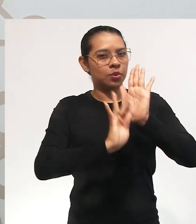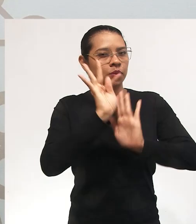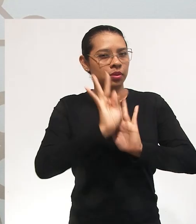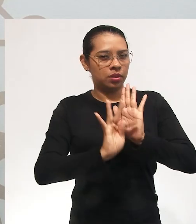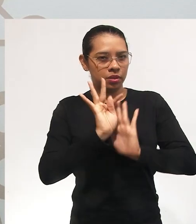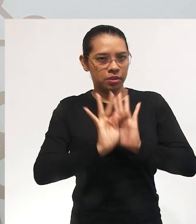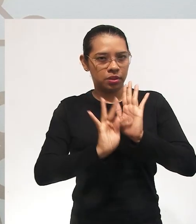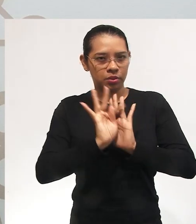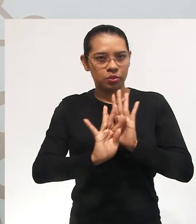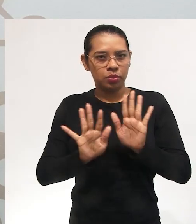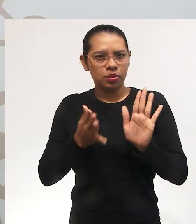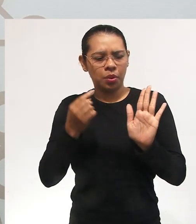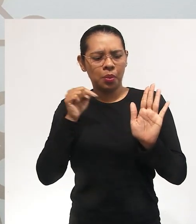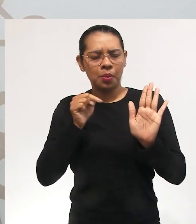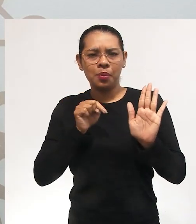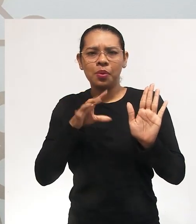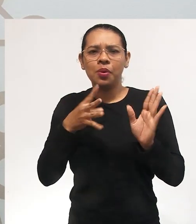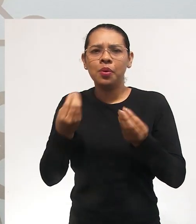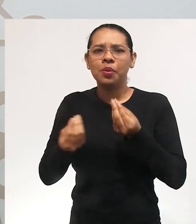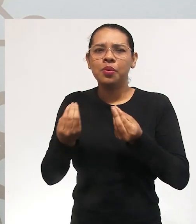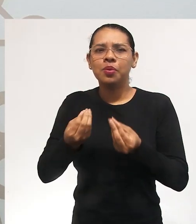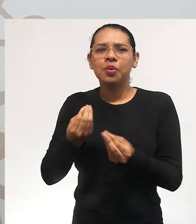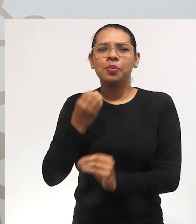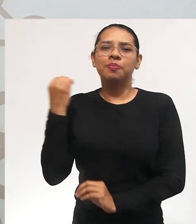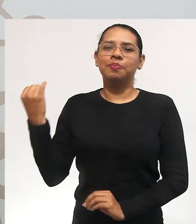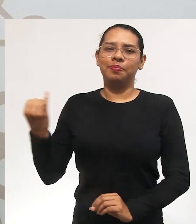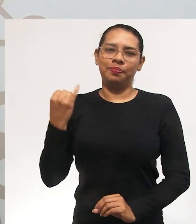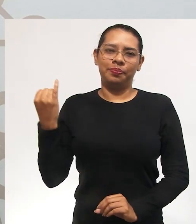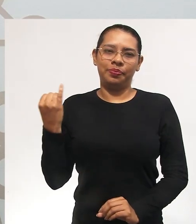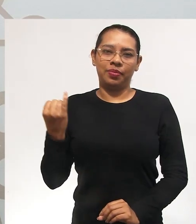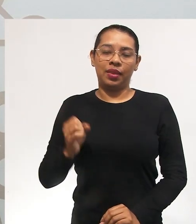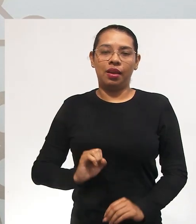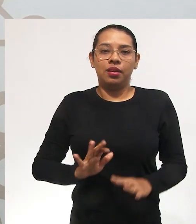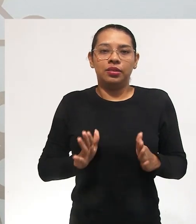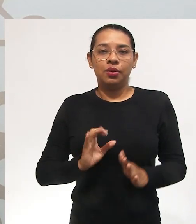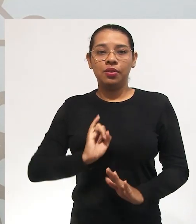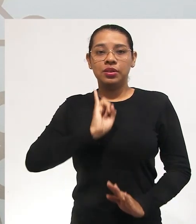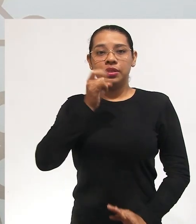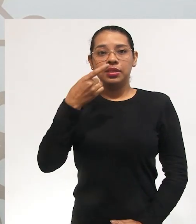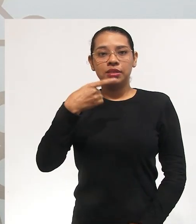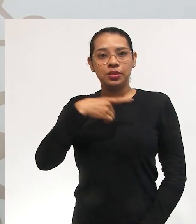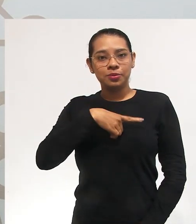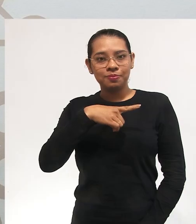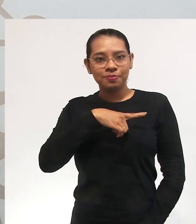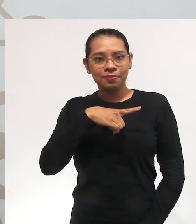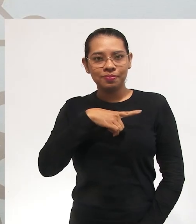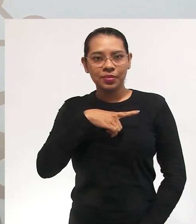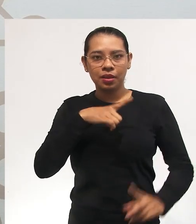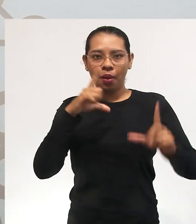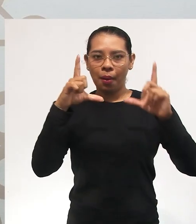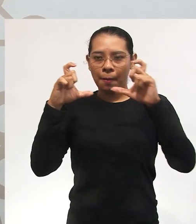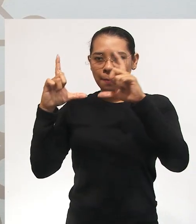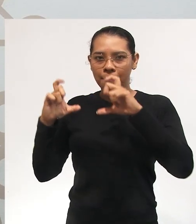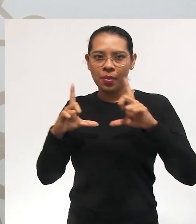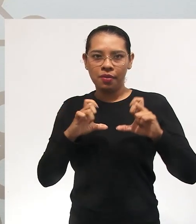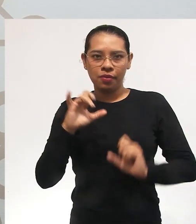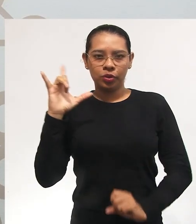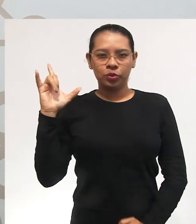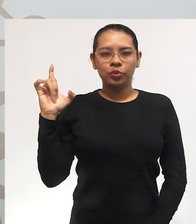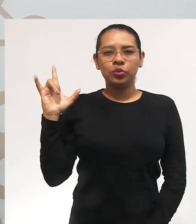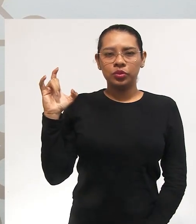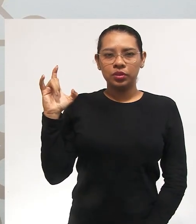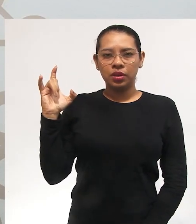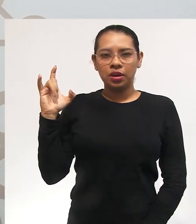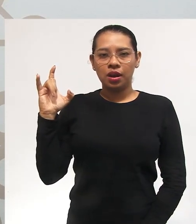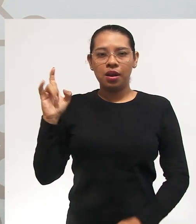questão da leitura, né, da interpretação e de trabalhar os gêneros orais. Gente, se eu tenho uma postagem no Instagram, por exemplo,